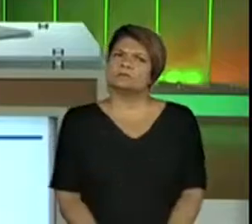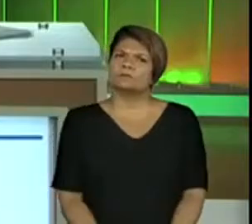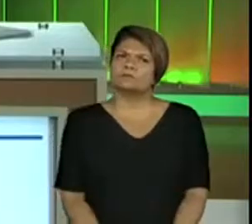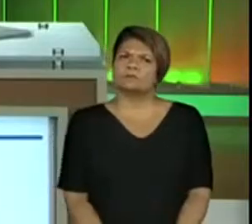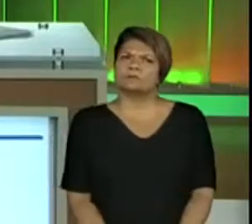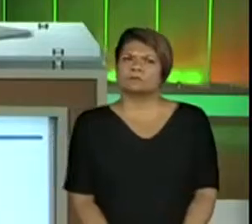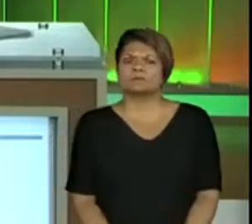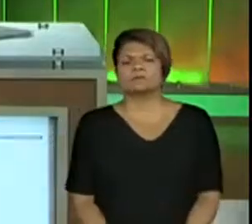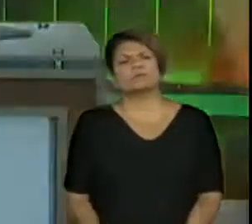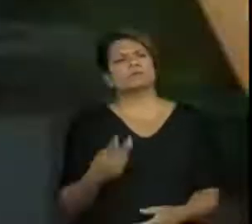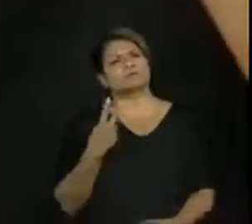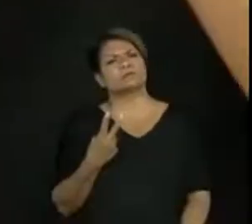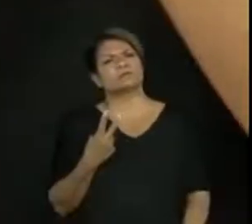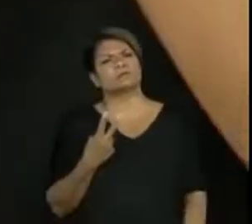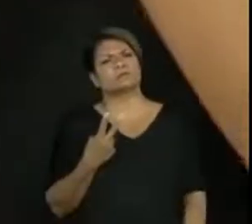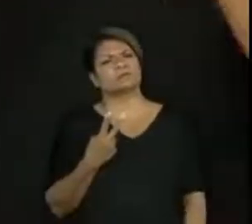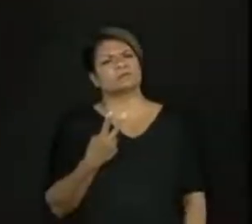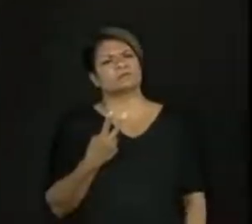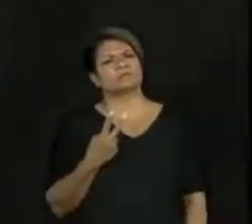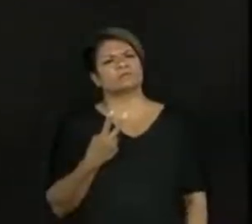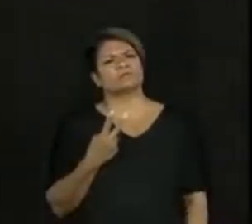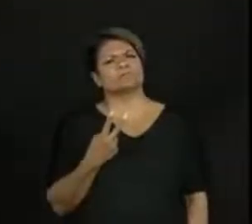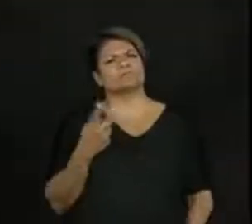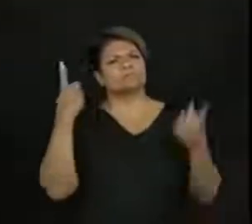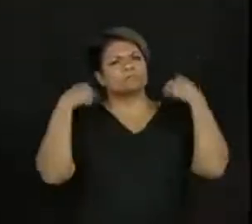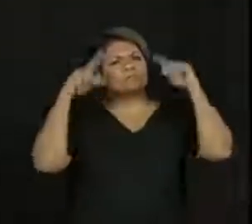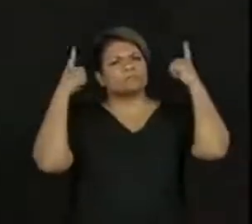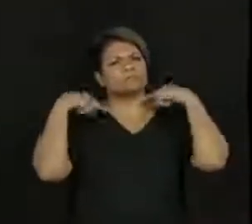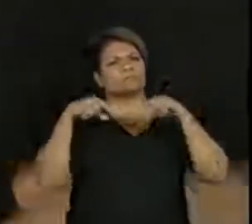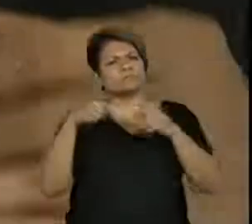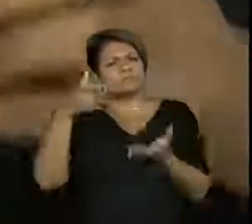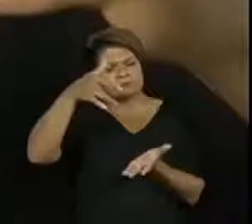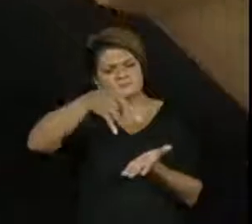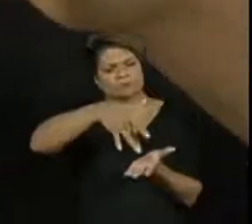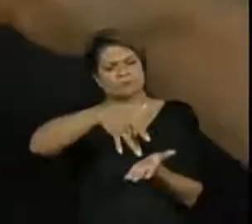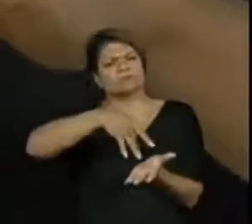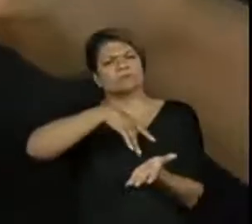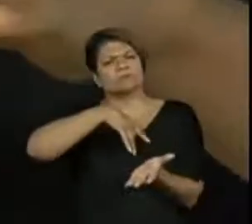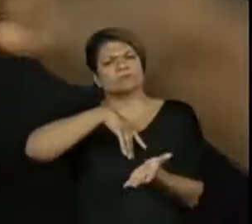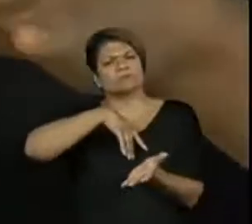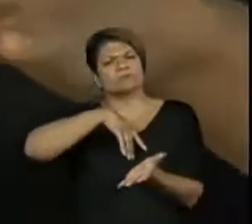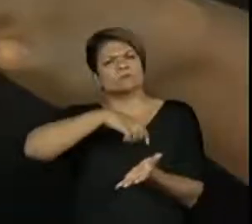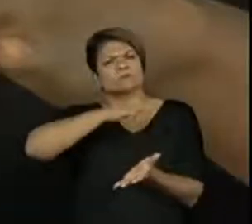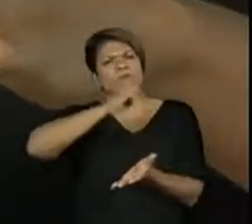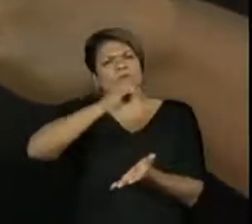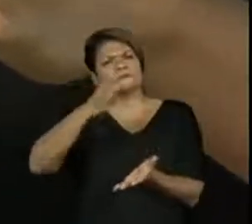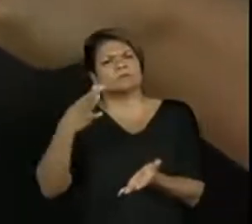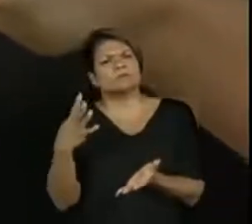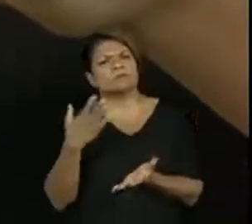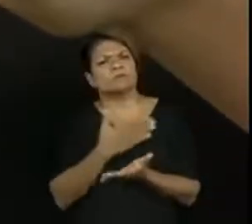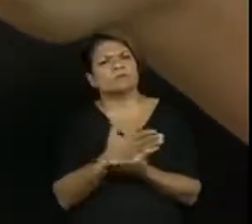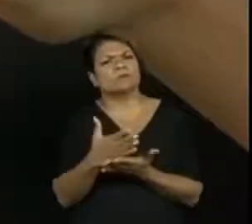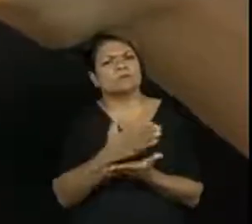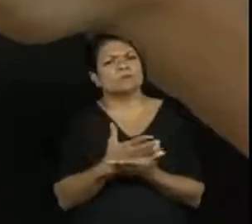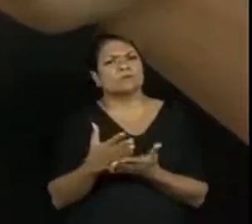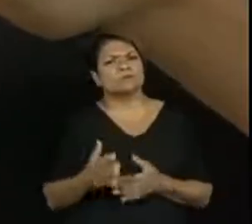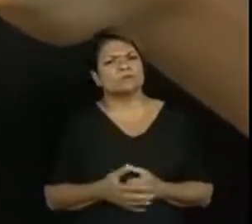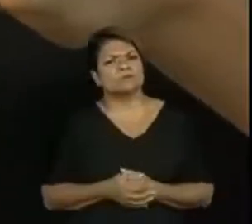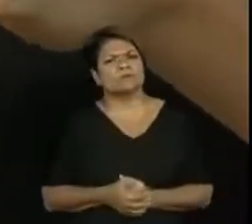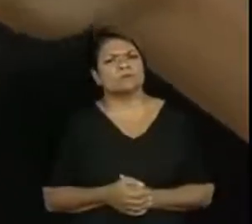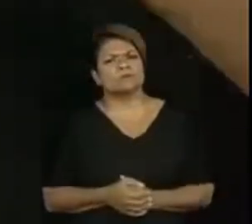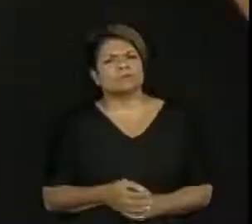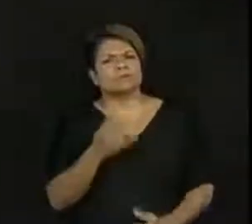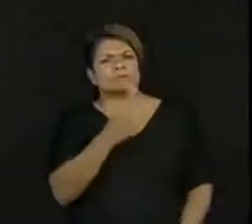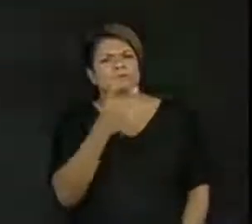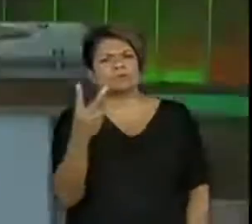Duas ovelhas. Que aconteceu? Quantas ovelhas eram no início? Estão apontando ali no chat que